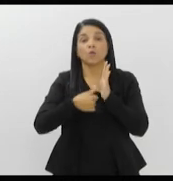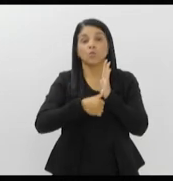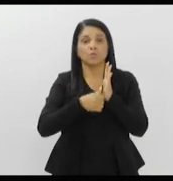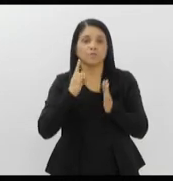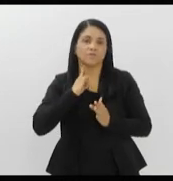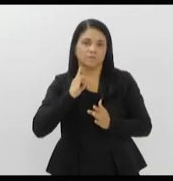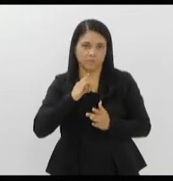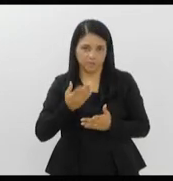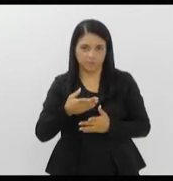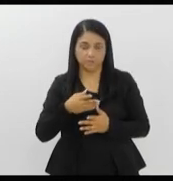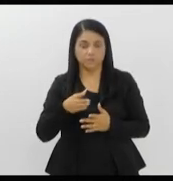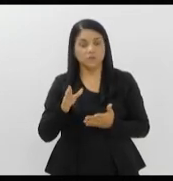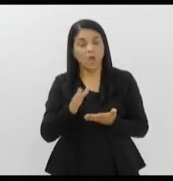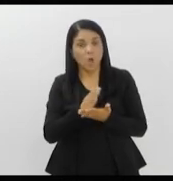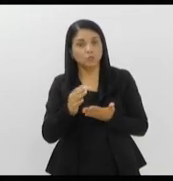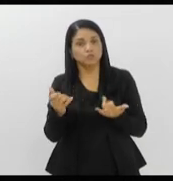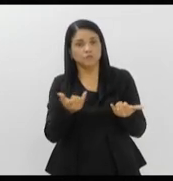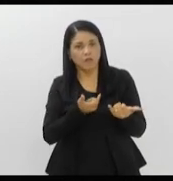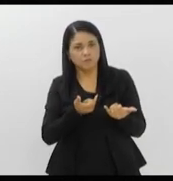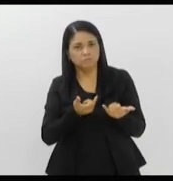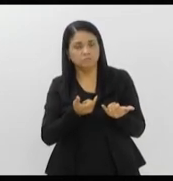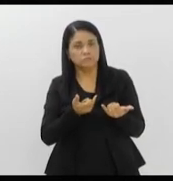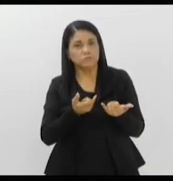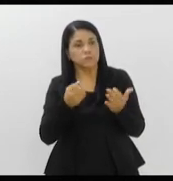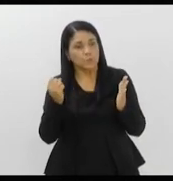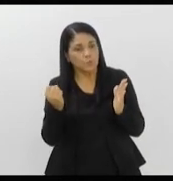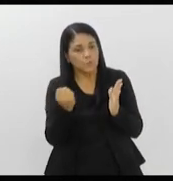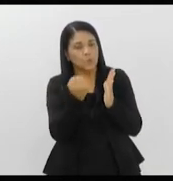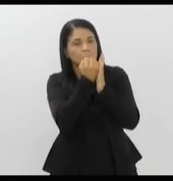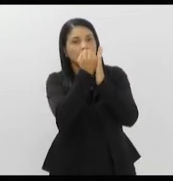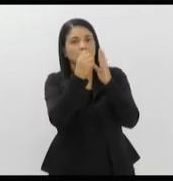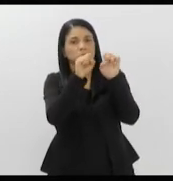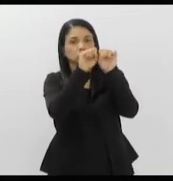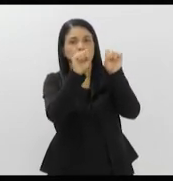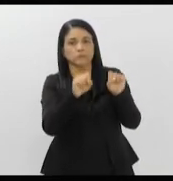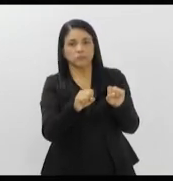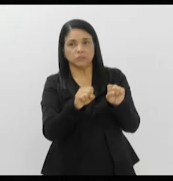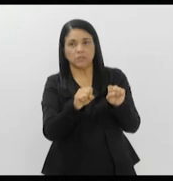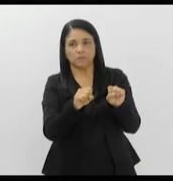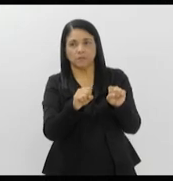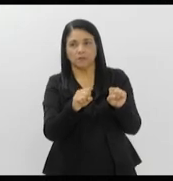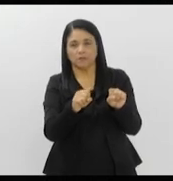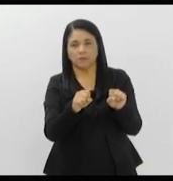assim, bom, e o impacto no sistema viário?